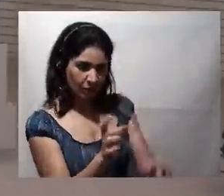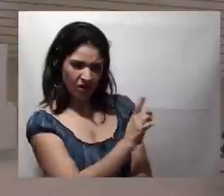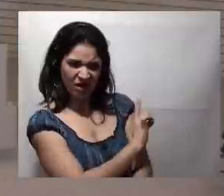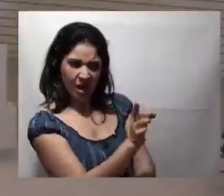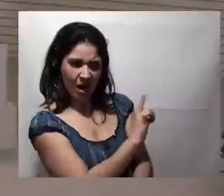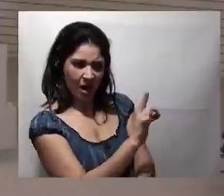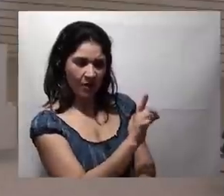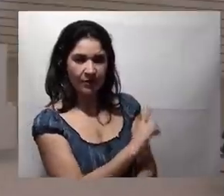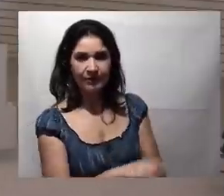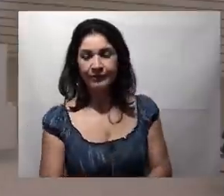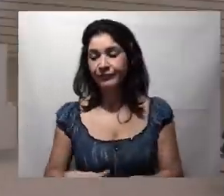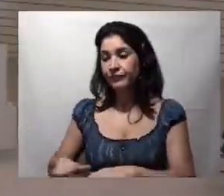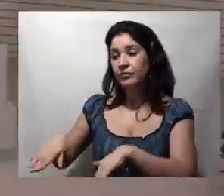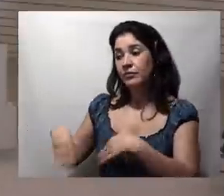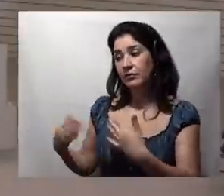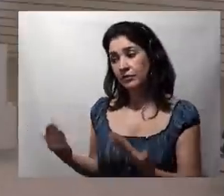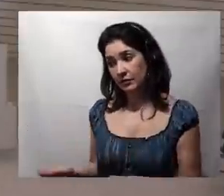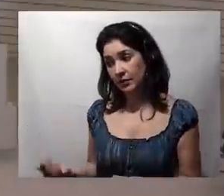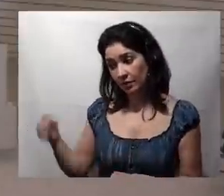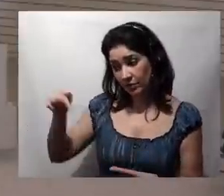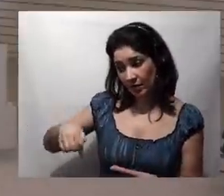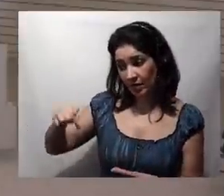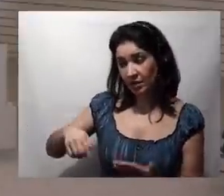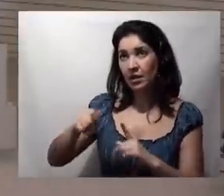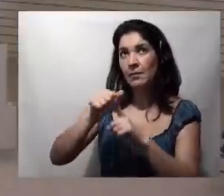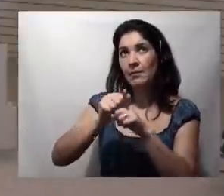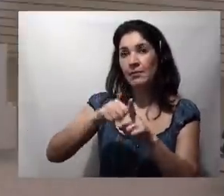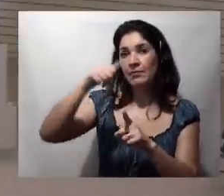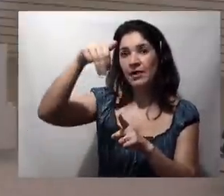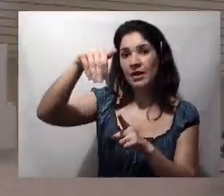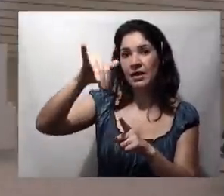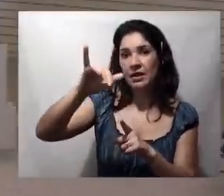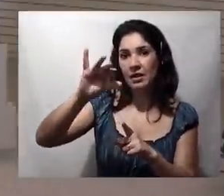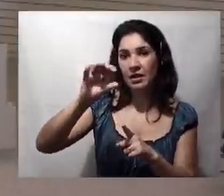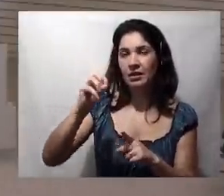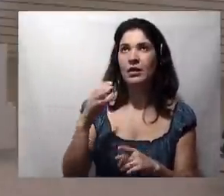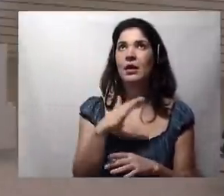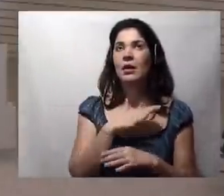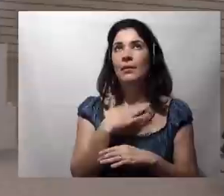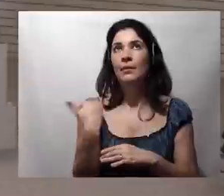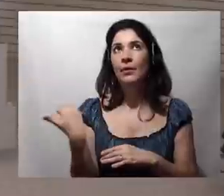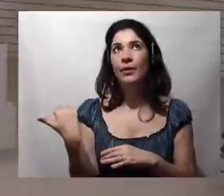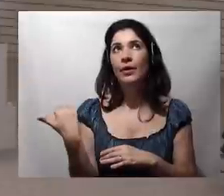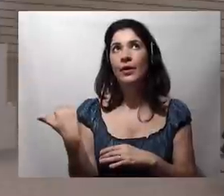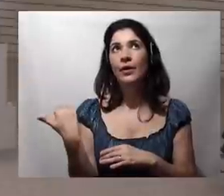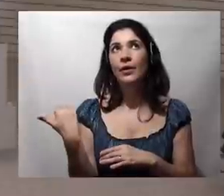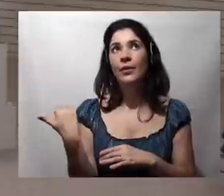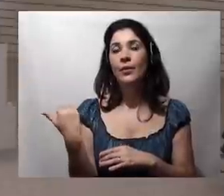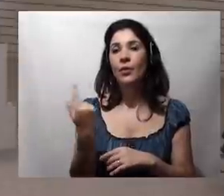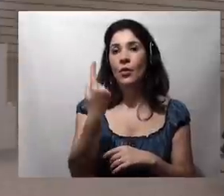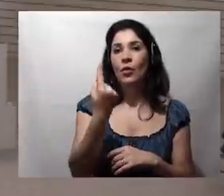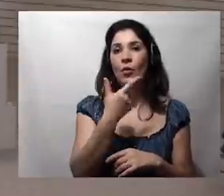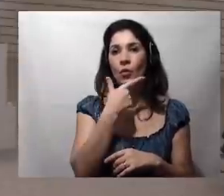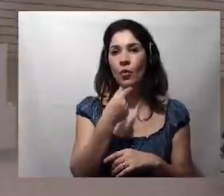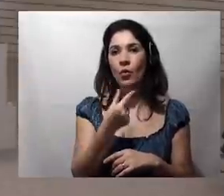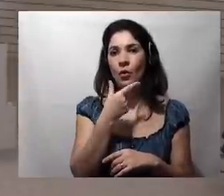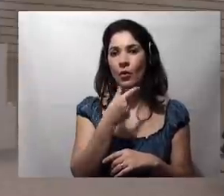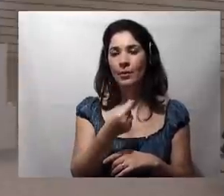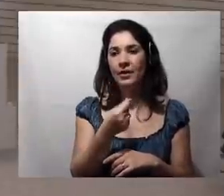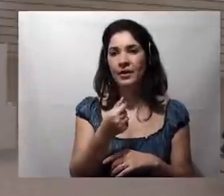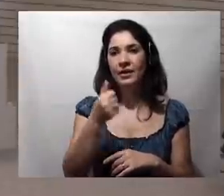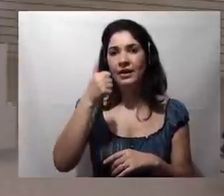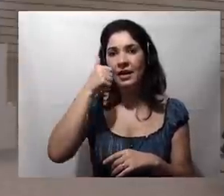e eu falei pois eram aqui irmãos no mês de maio quem faleceu é um rapaz